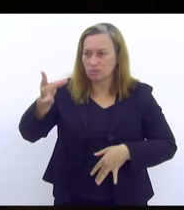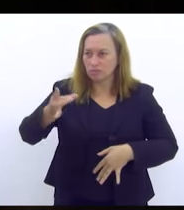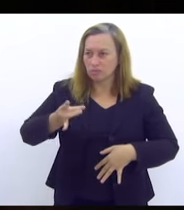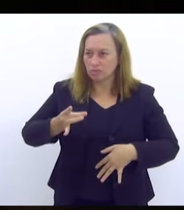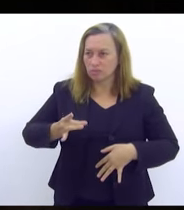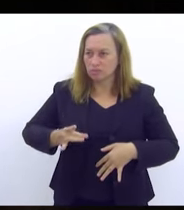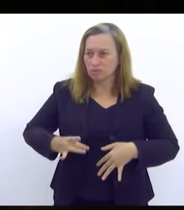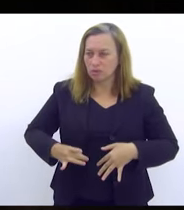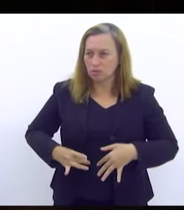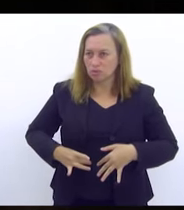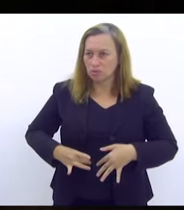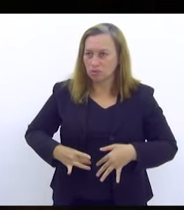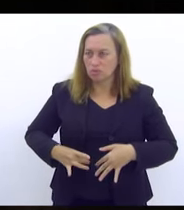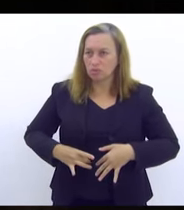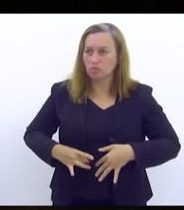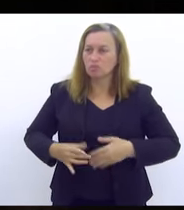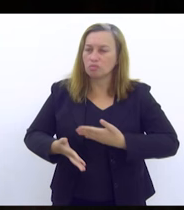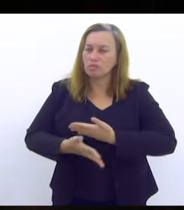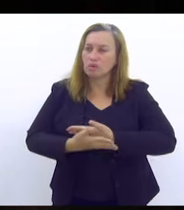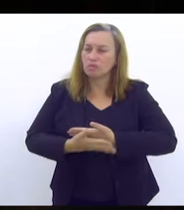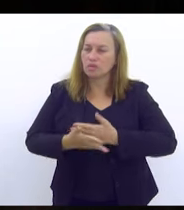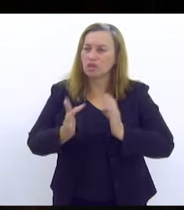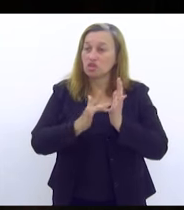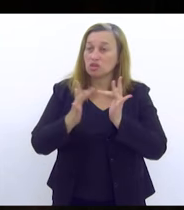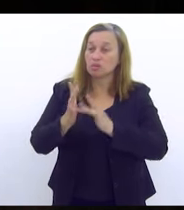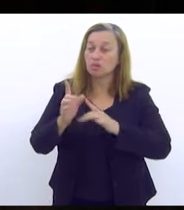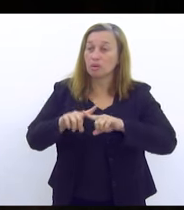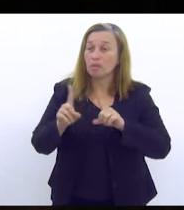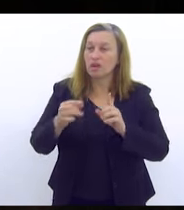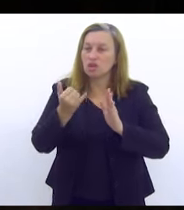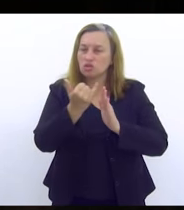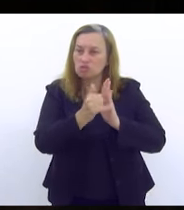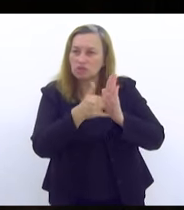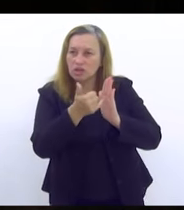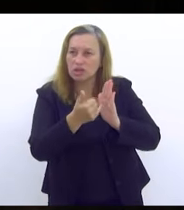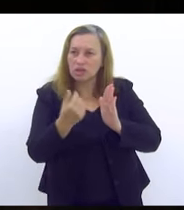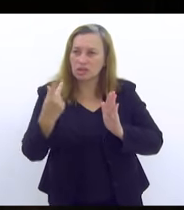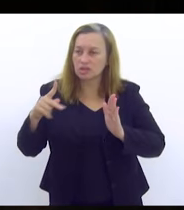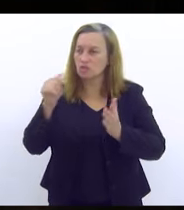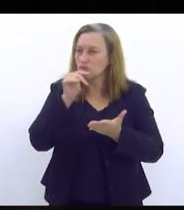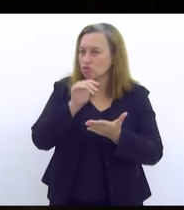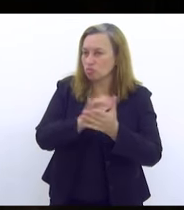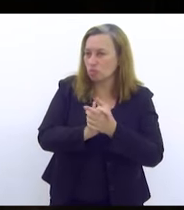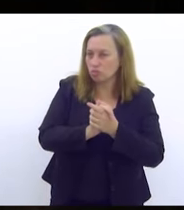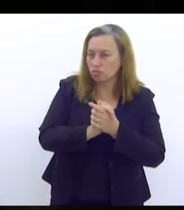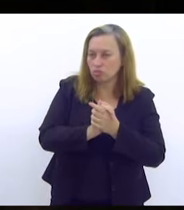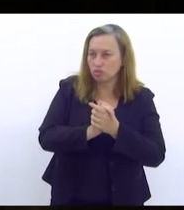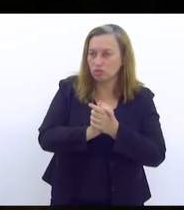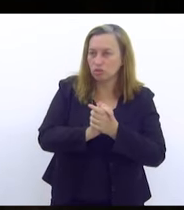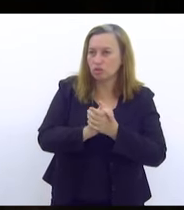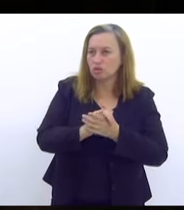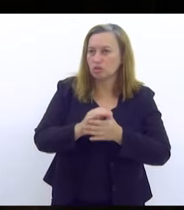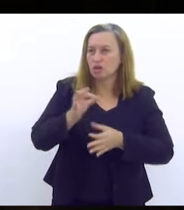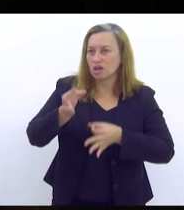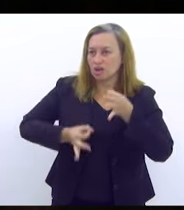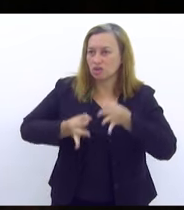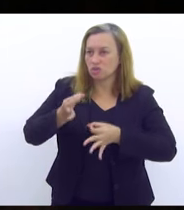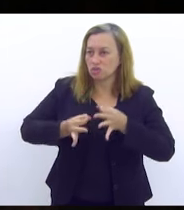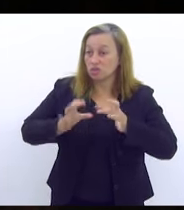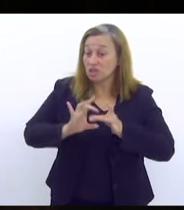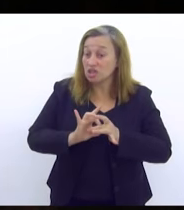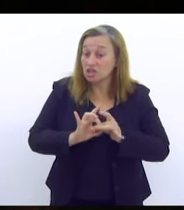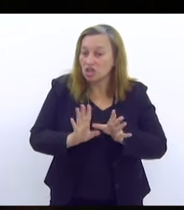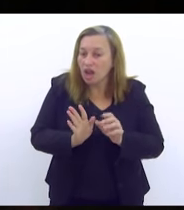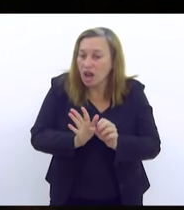marido, como era justo e não queria infamar, intentou deixá-la secretamente.